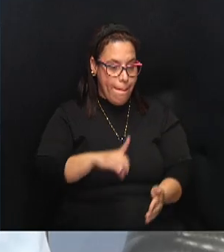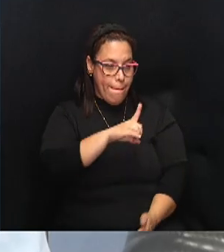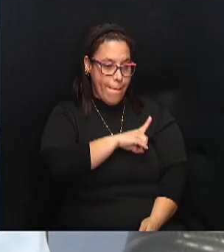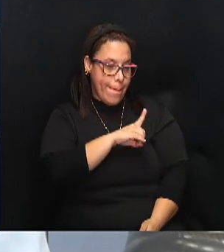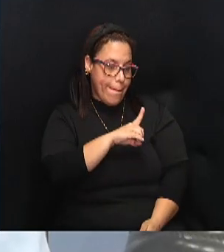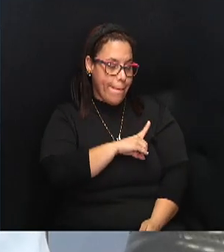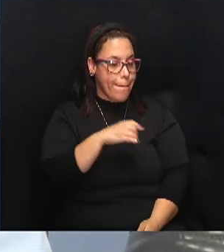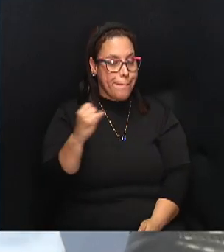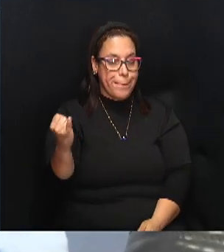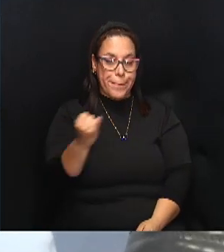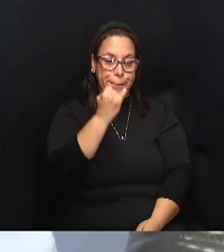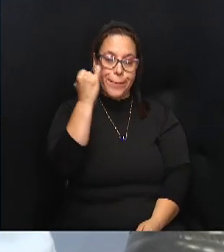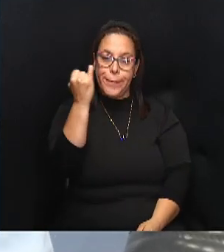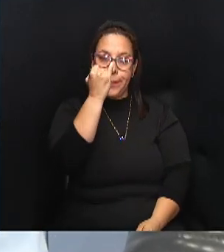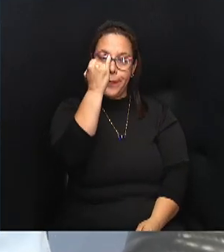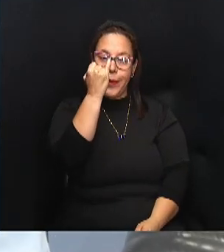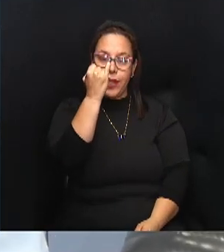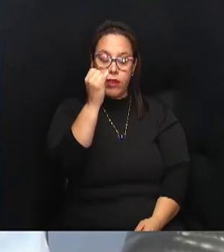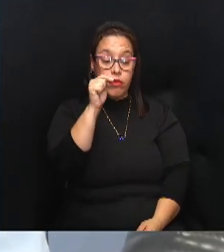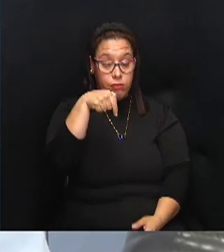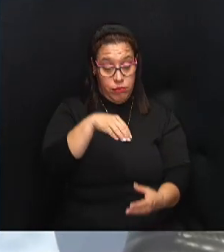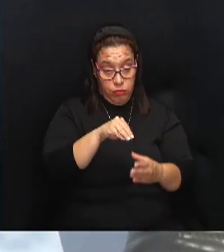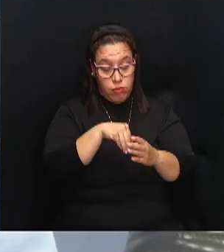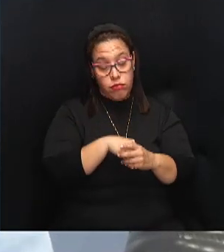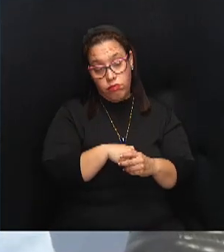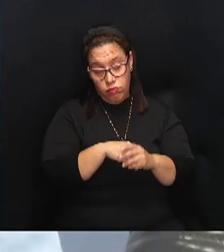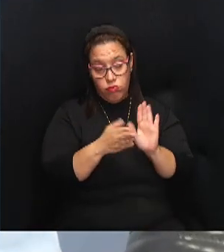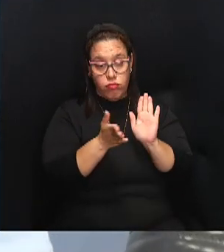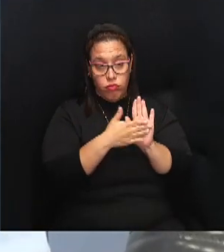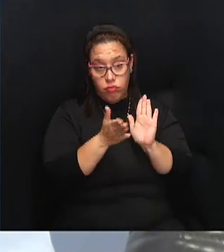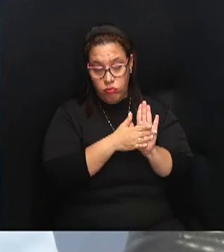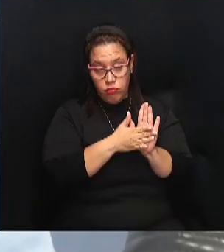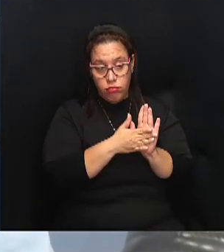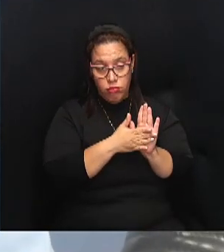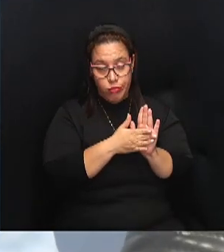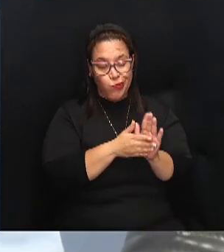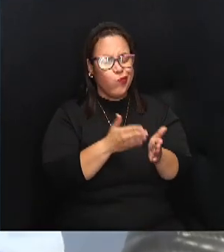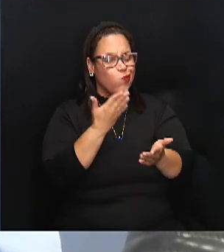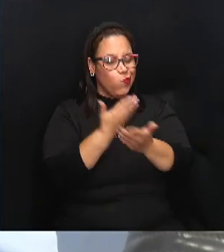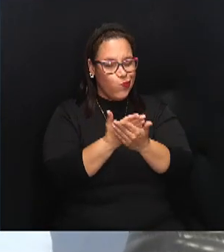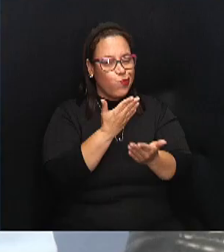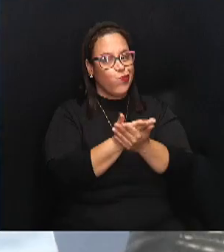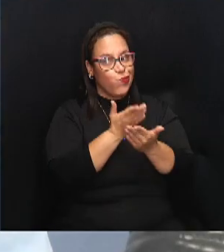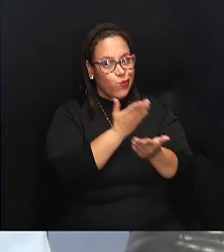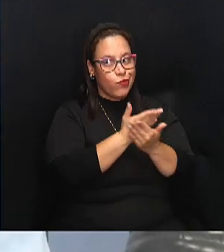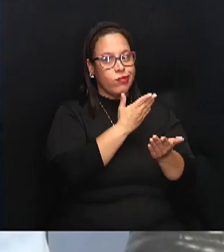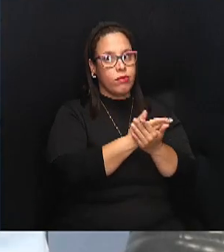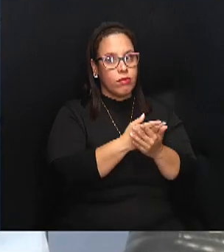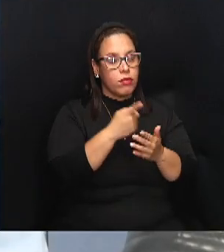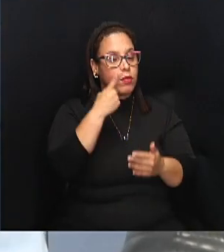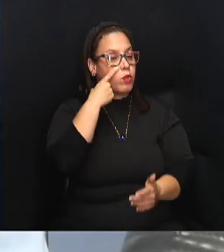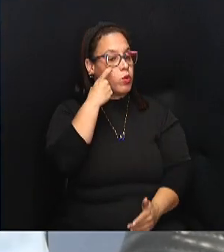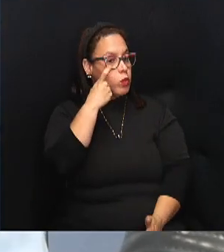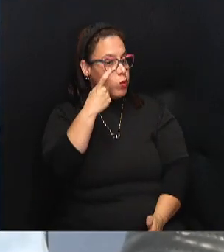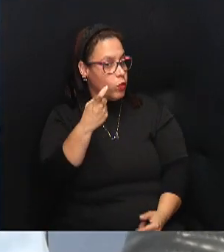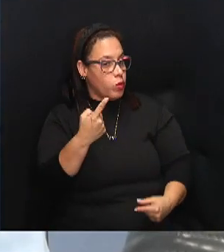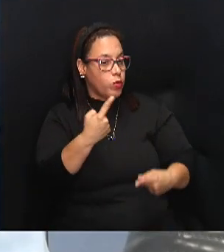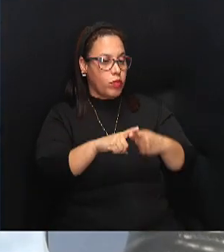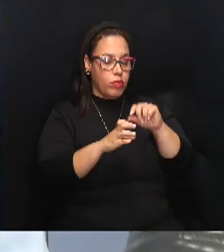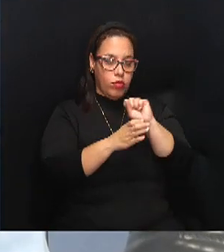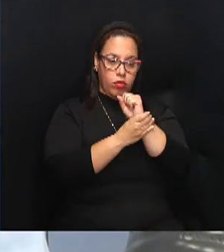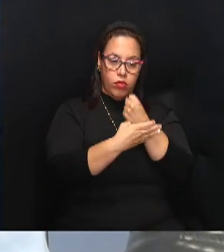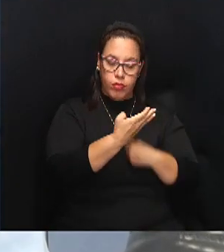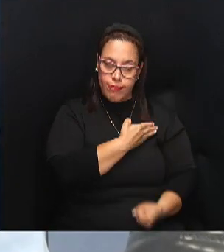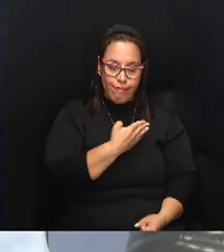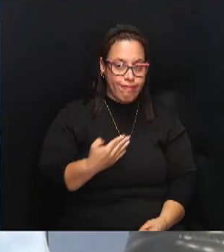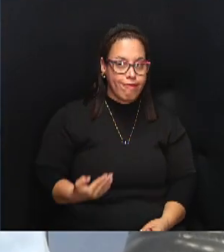muito importante para a casa e é uma matéria que realmente requer estudo, requer interesse, porque segurança pública é